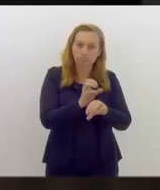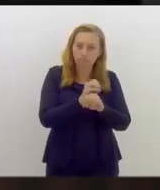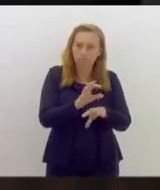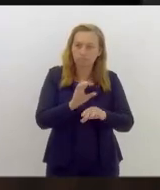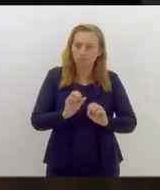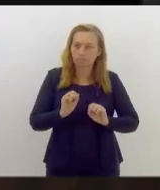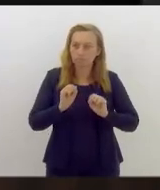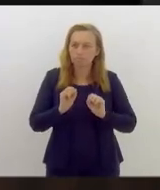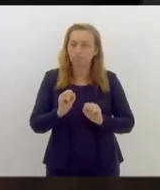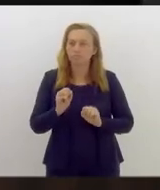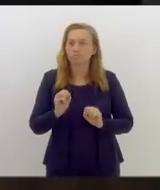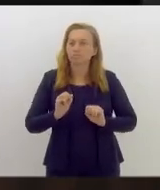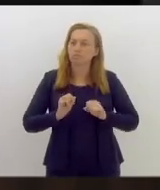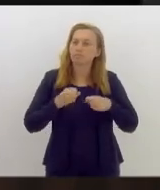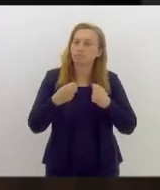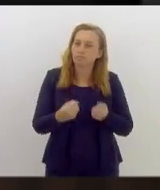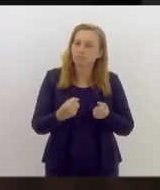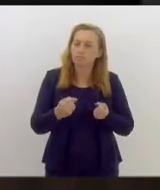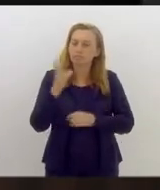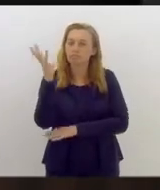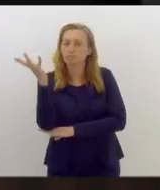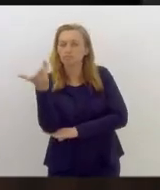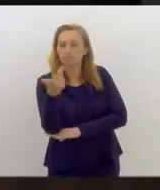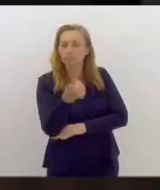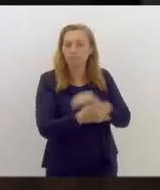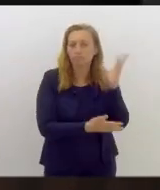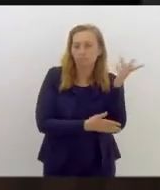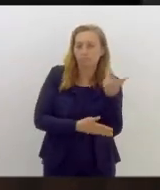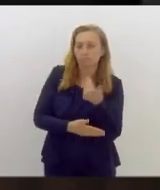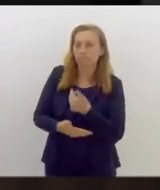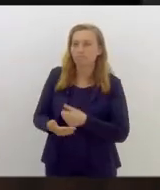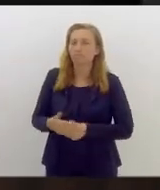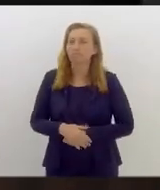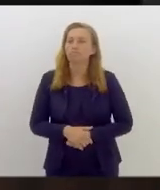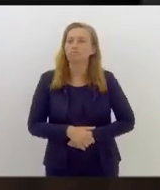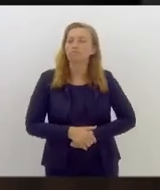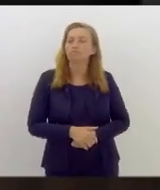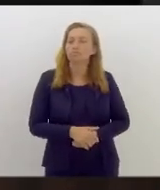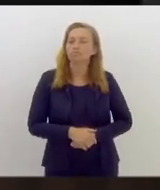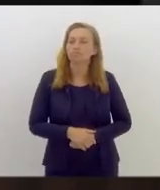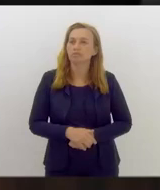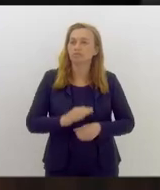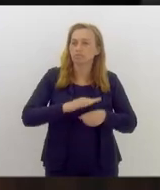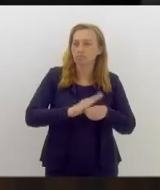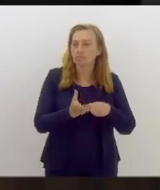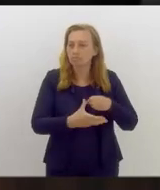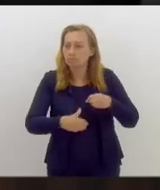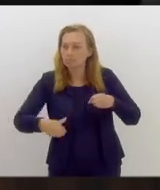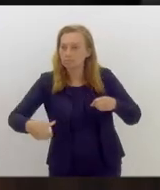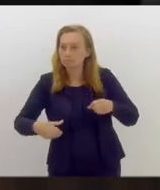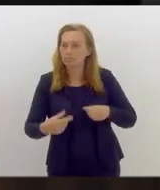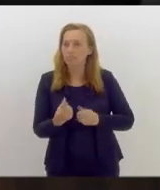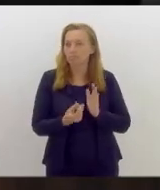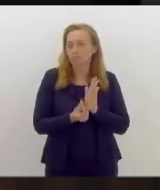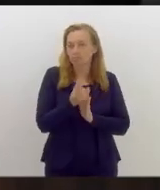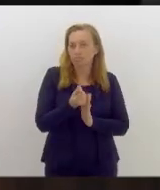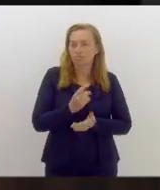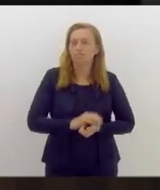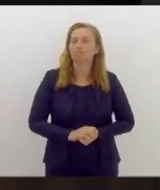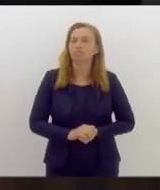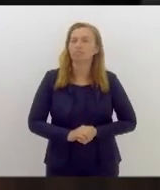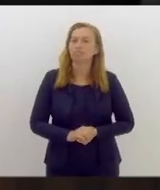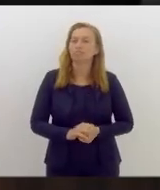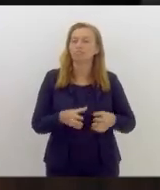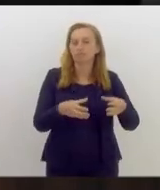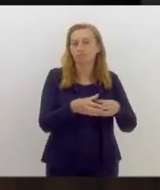Defesa Ambiental, Defesa do Meio Ambiente, Saneamento Ambiental e Orçamento. Para emitir